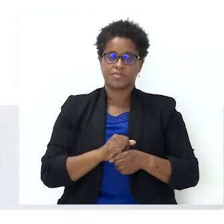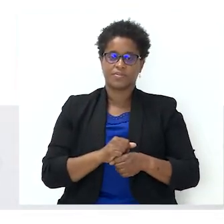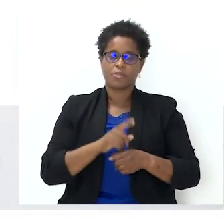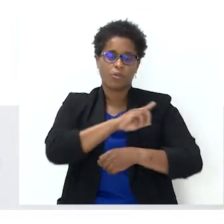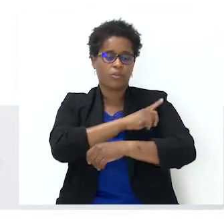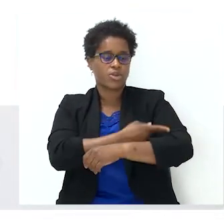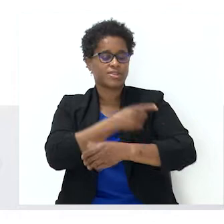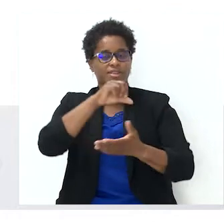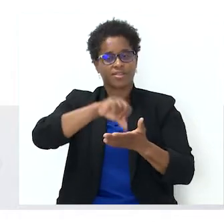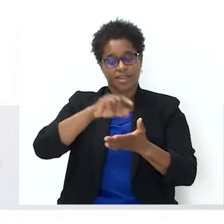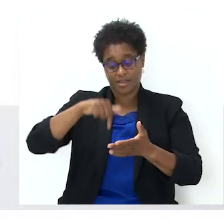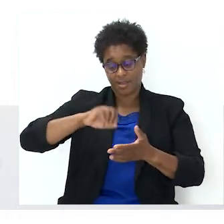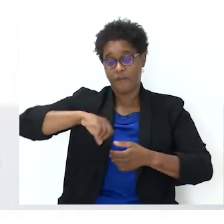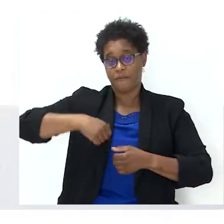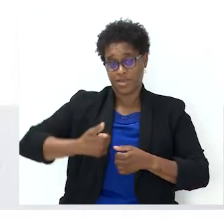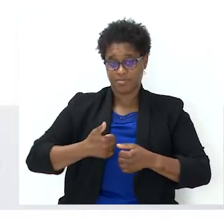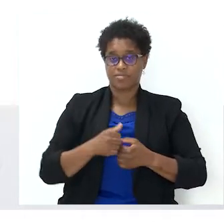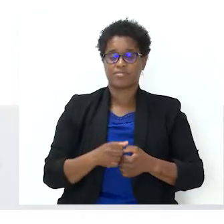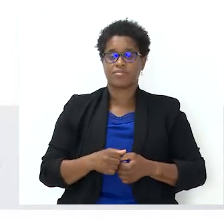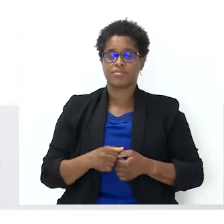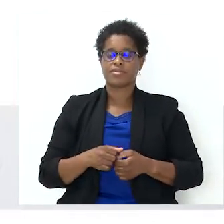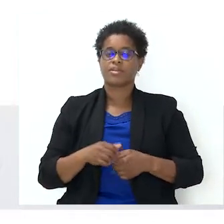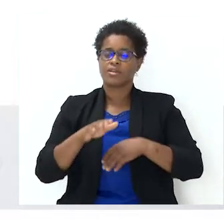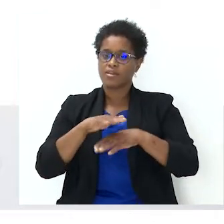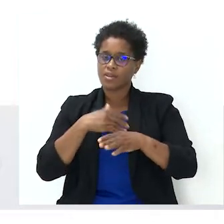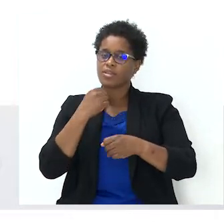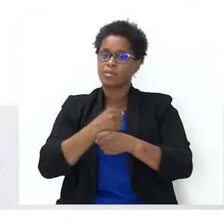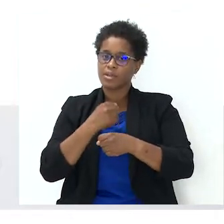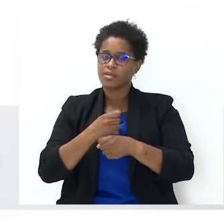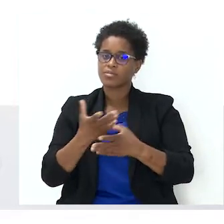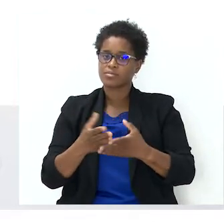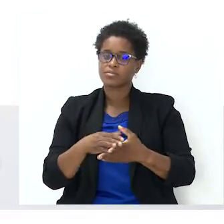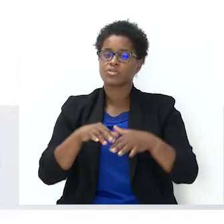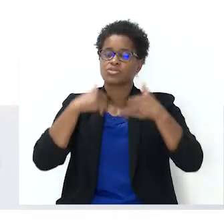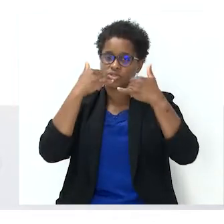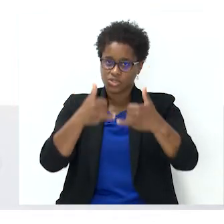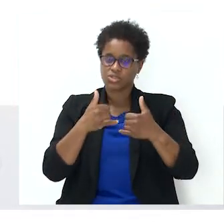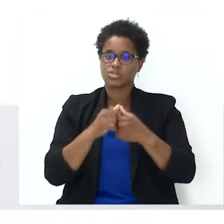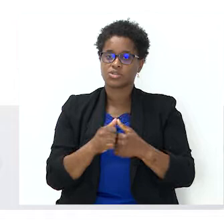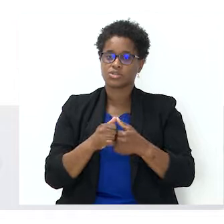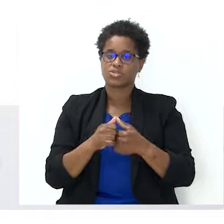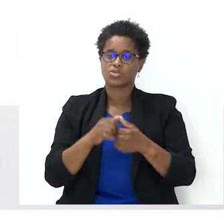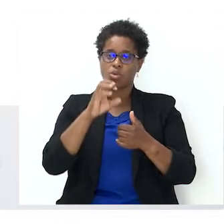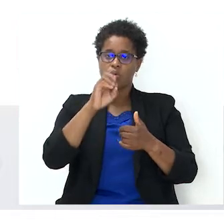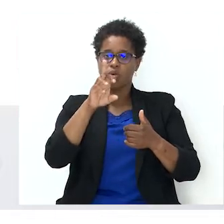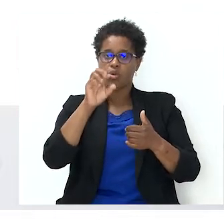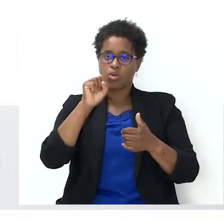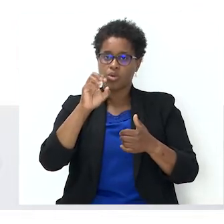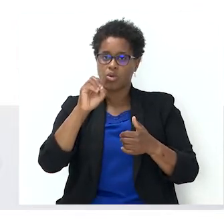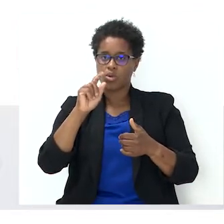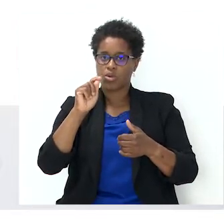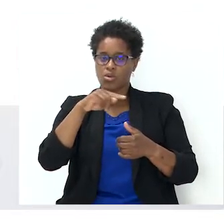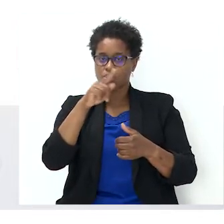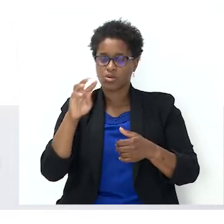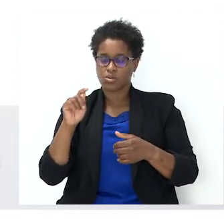poder central em Cabo Verde é exercido pelos seguintes órgãos. Vamos lá